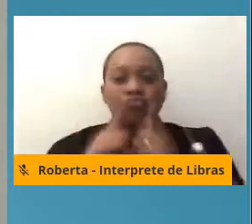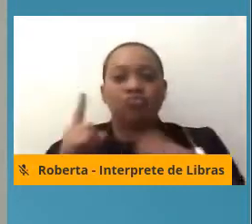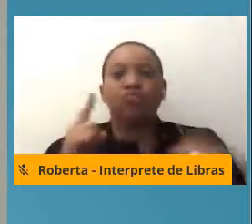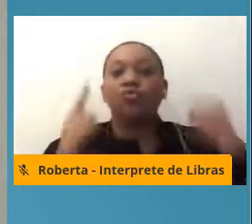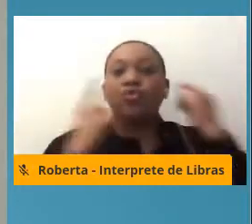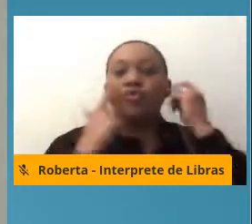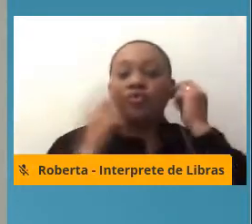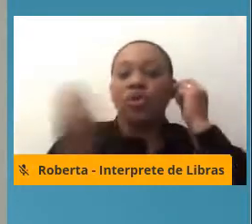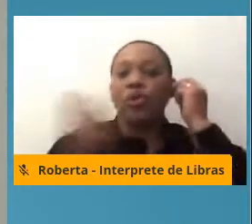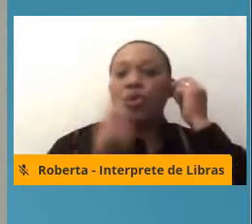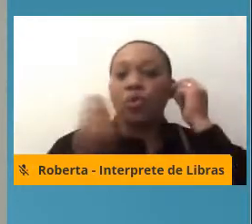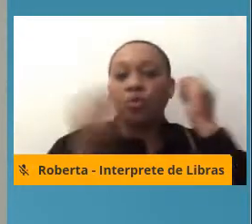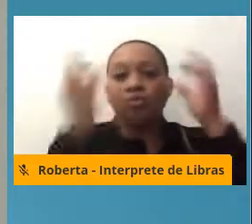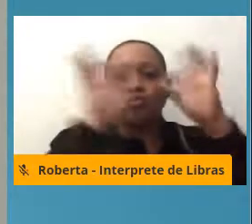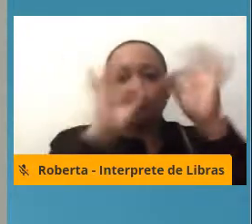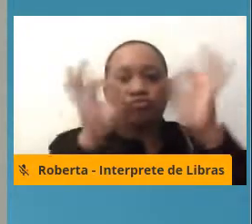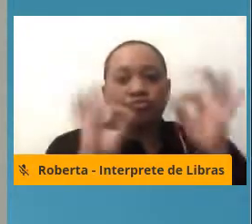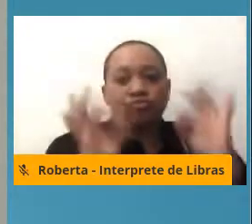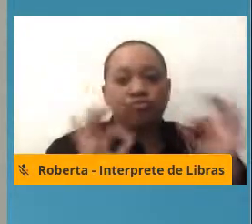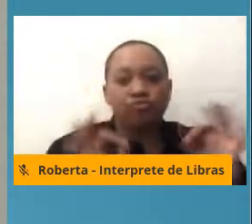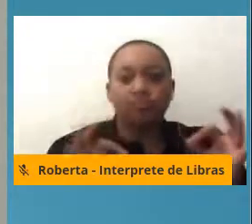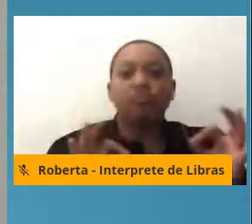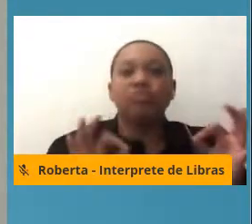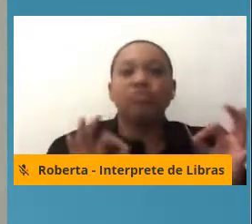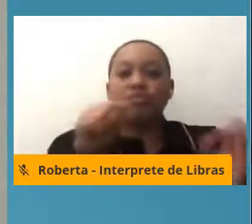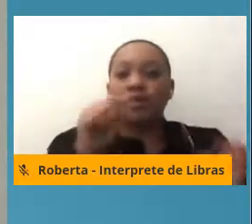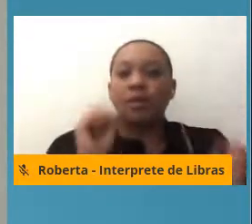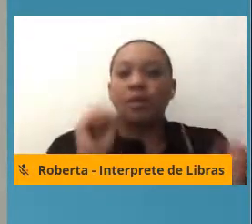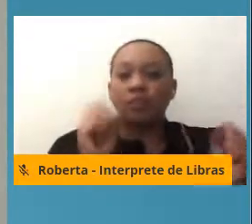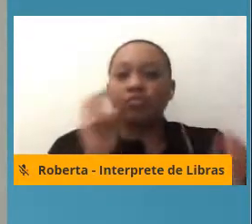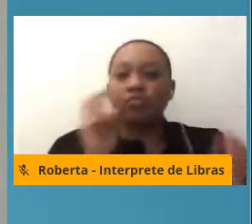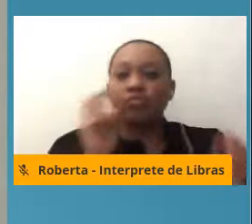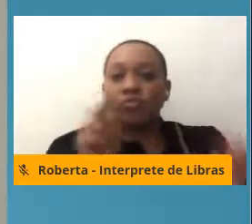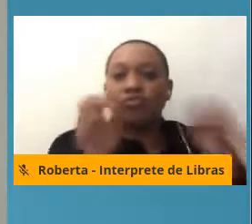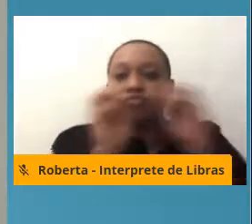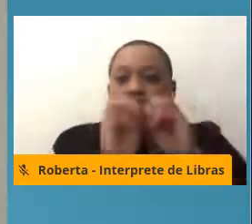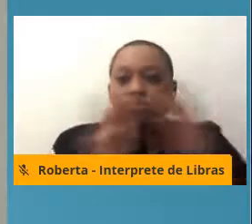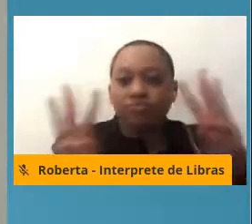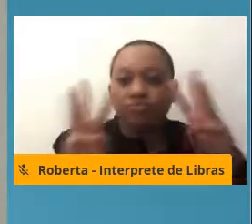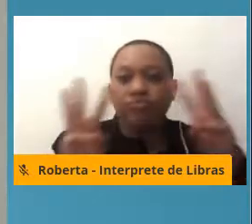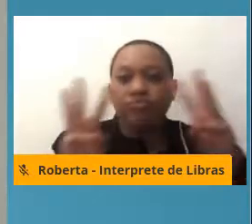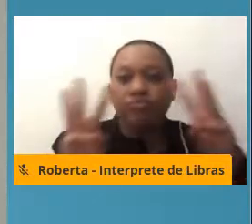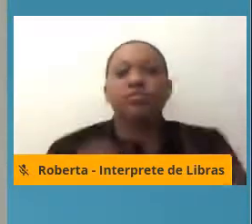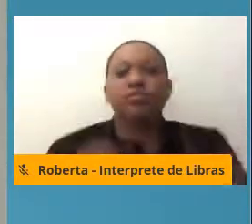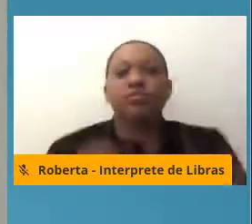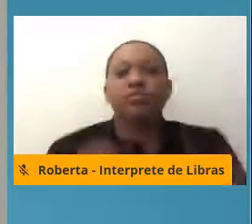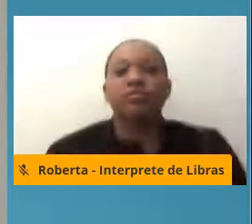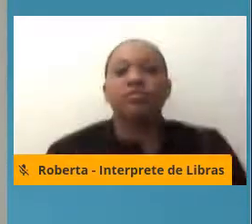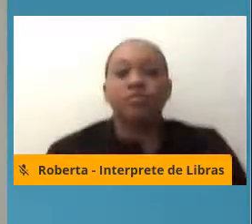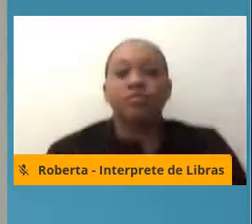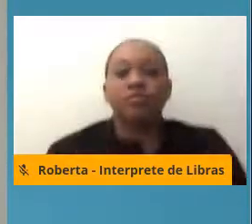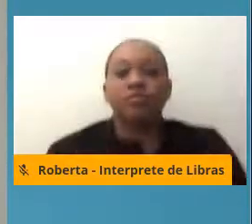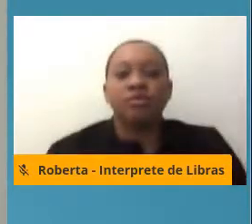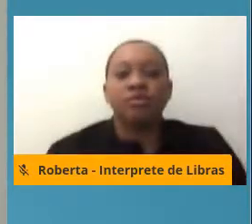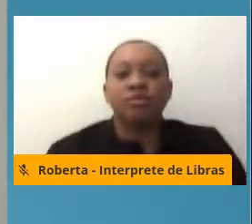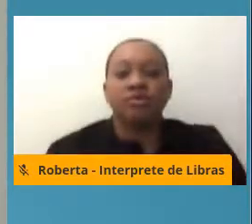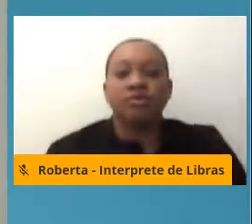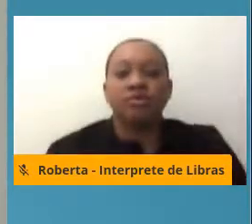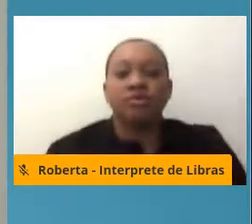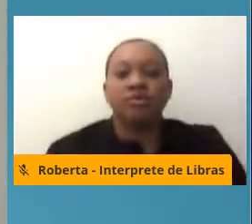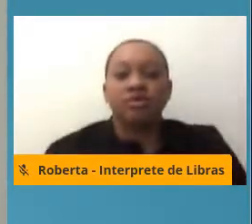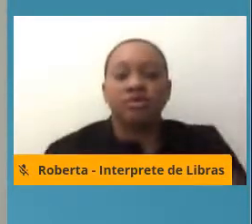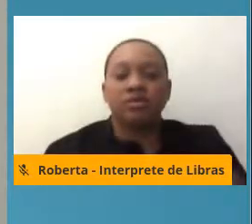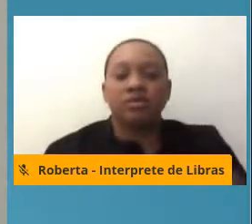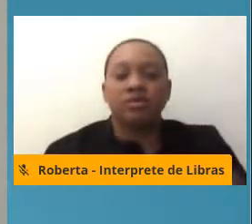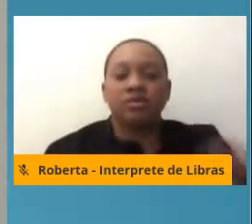que foi escrito pelo Pint of Science. E esse manifesto, o título, eles colocaram o título de Investimento